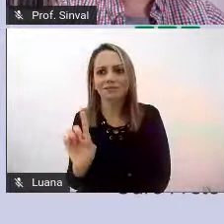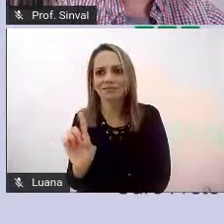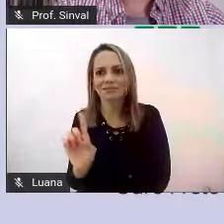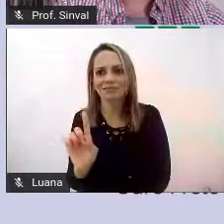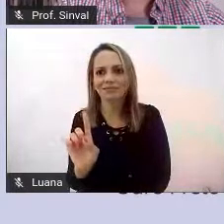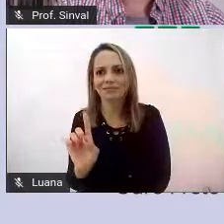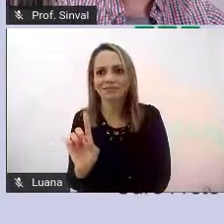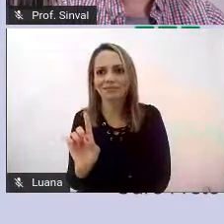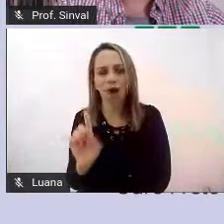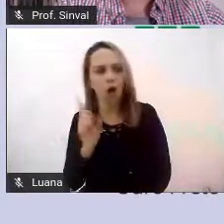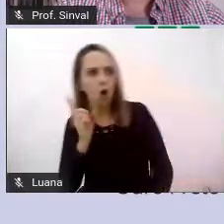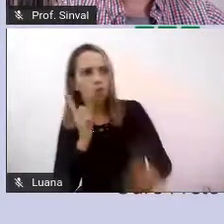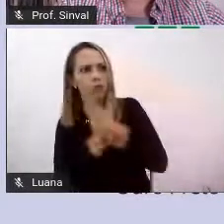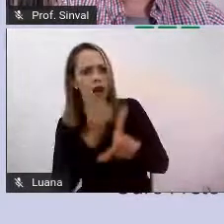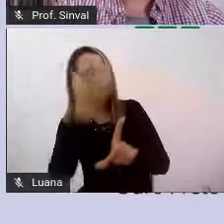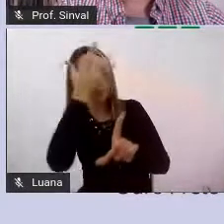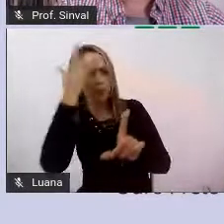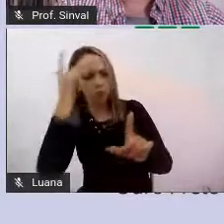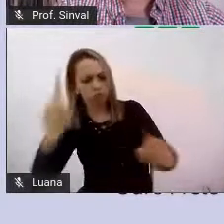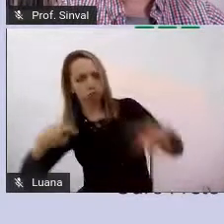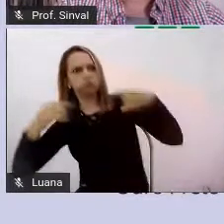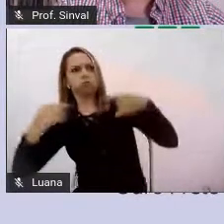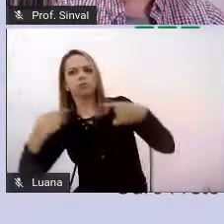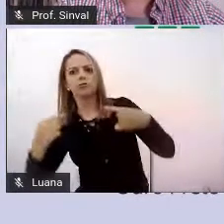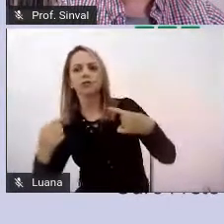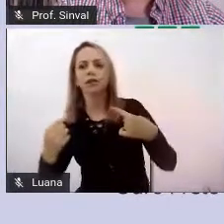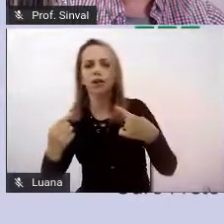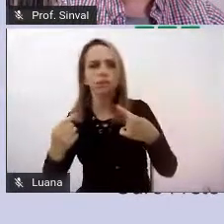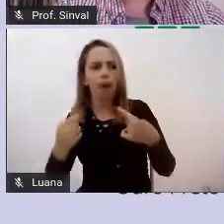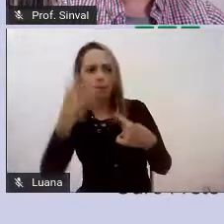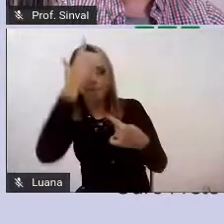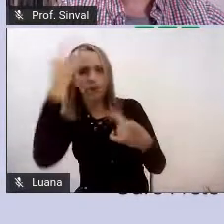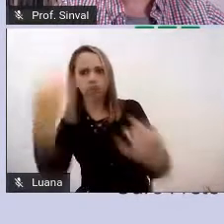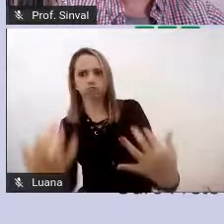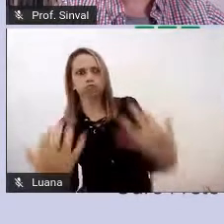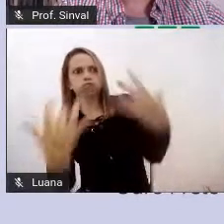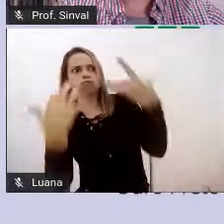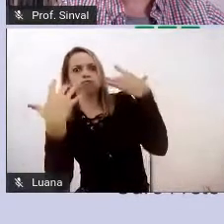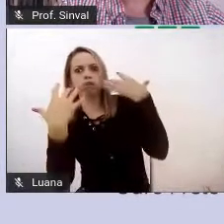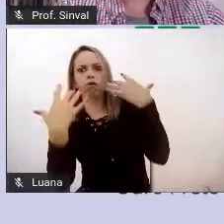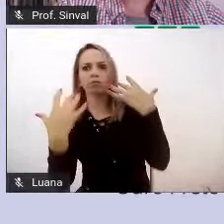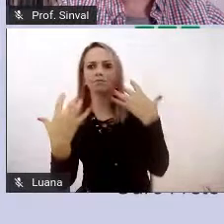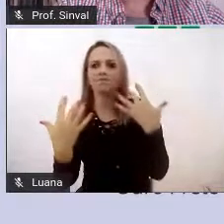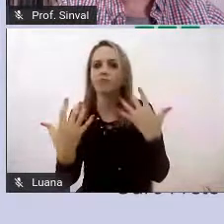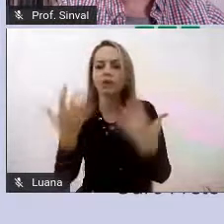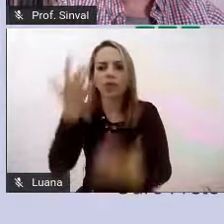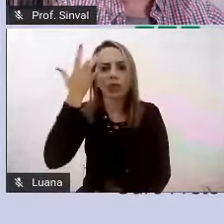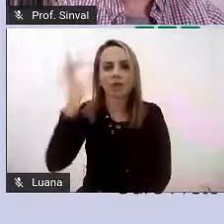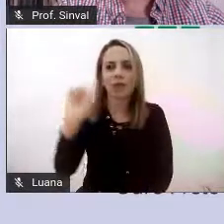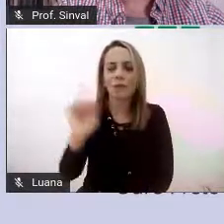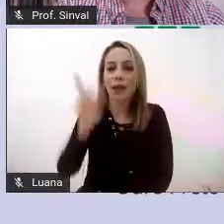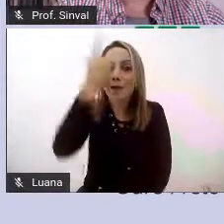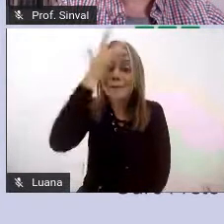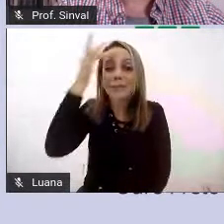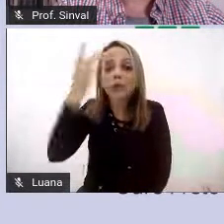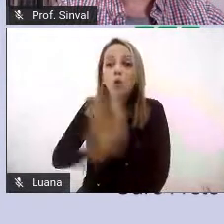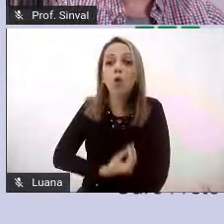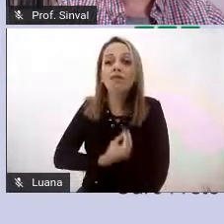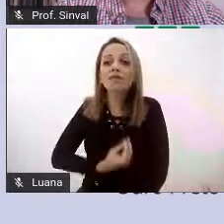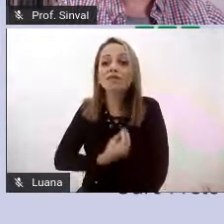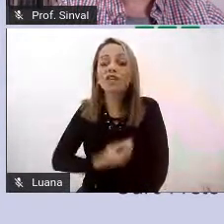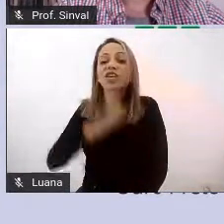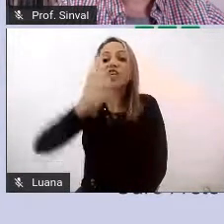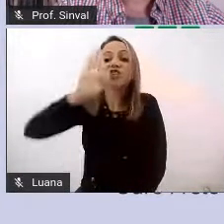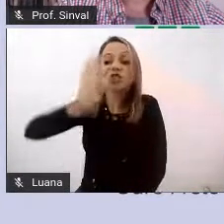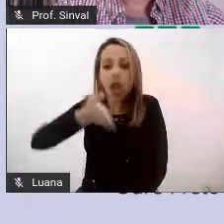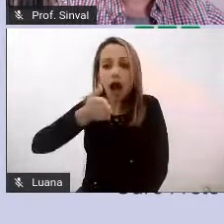por Lisboa da chegada dessa esquadra e já preparada, em que os moradores começaram a criar estratégias